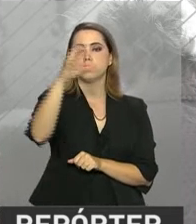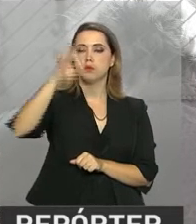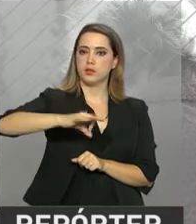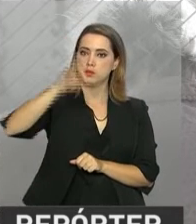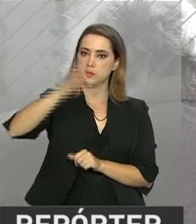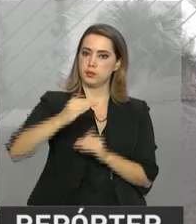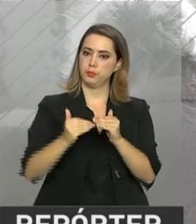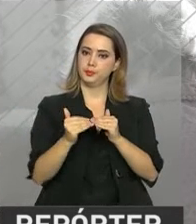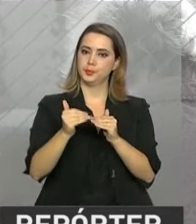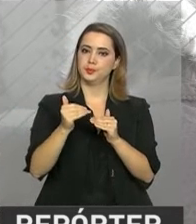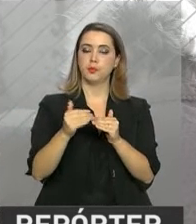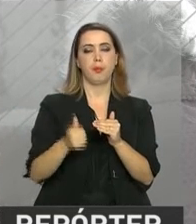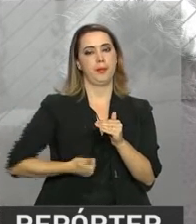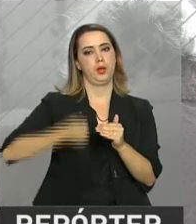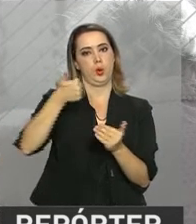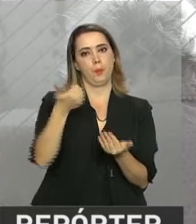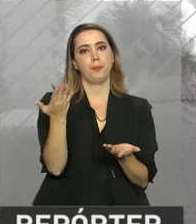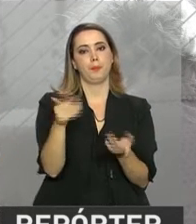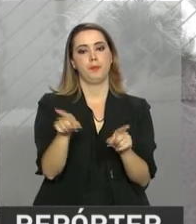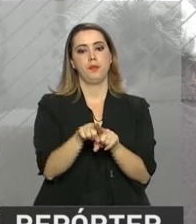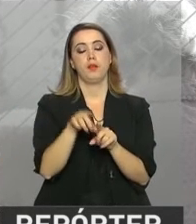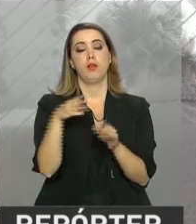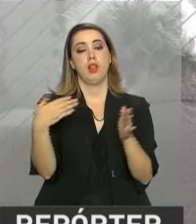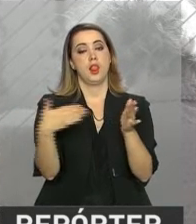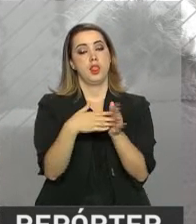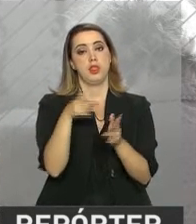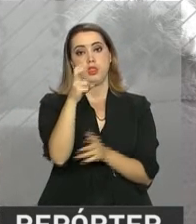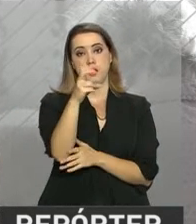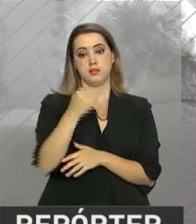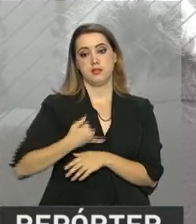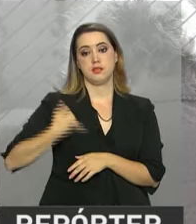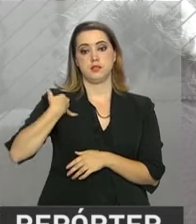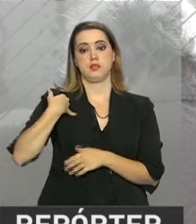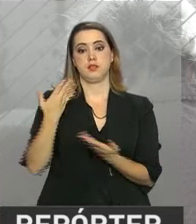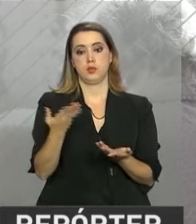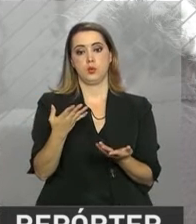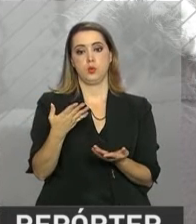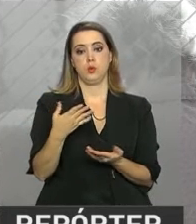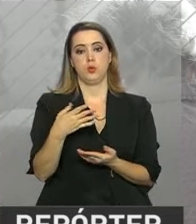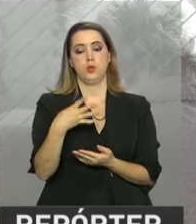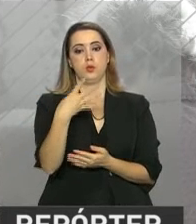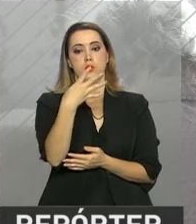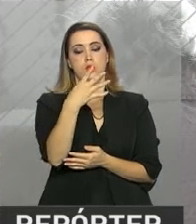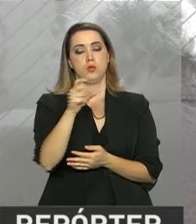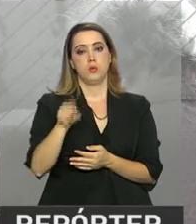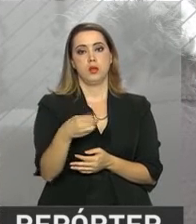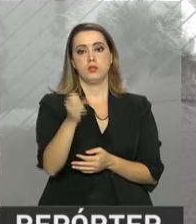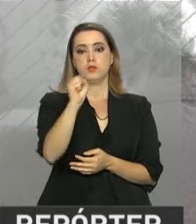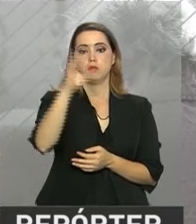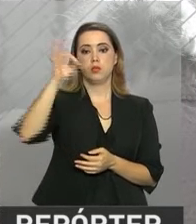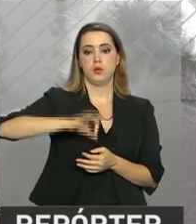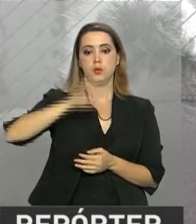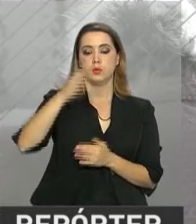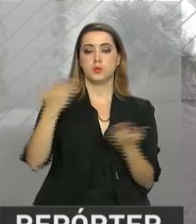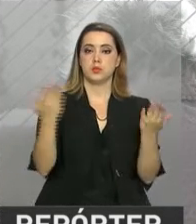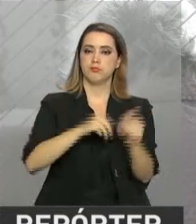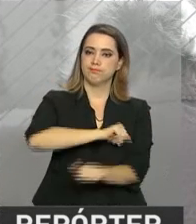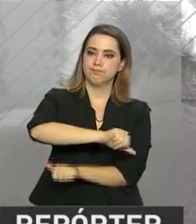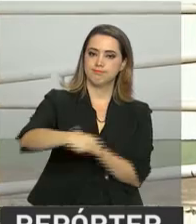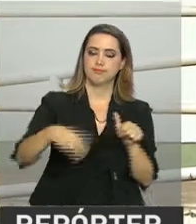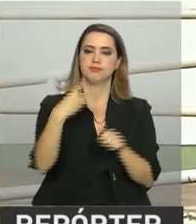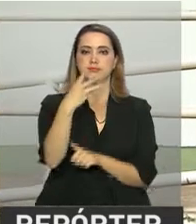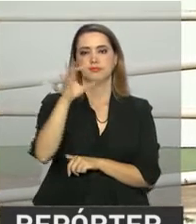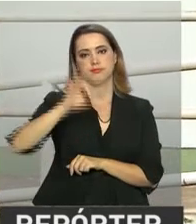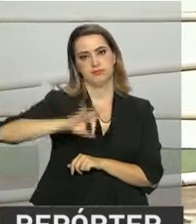2015 já na faixa de até cinco anos essa participação caiu de 4,8 por cento para 3 por cento